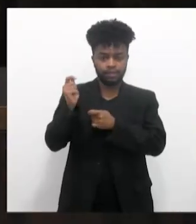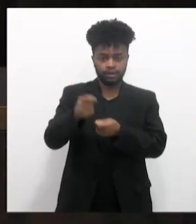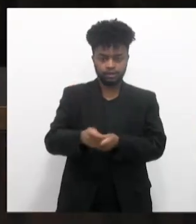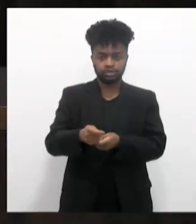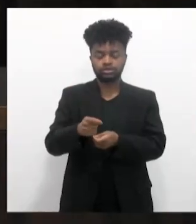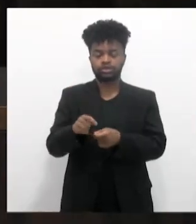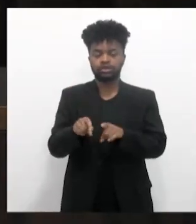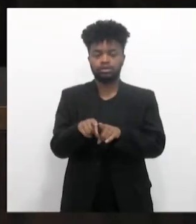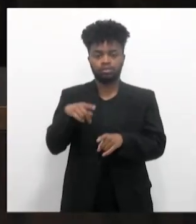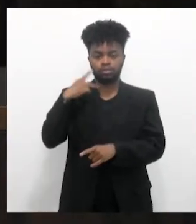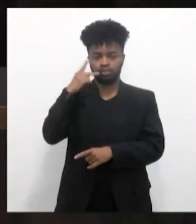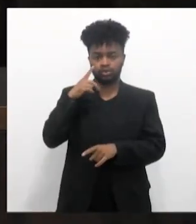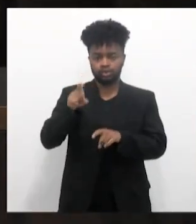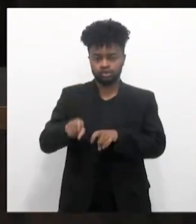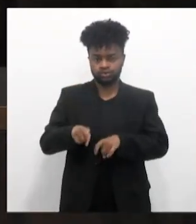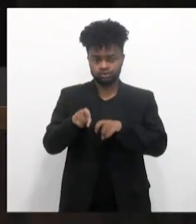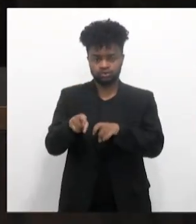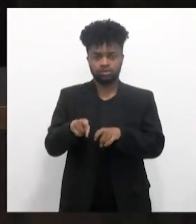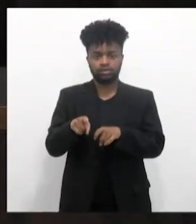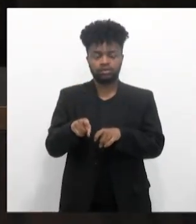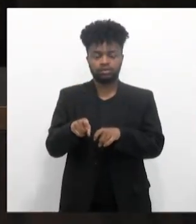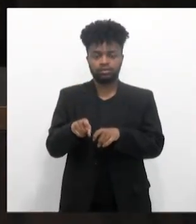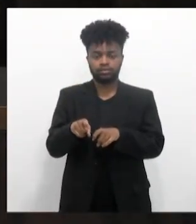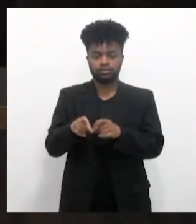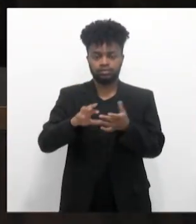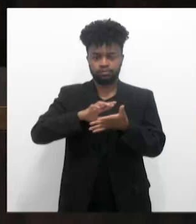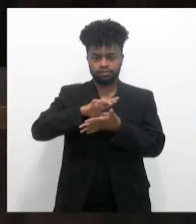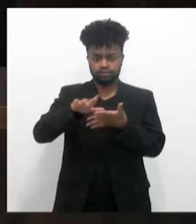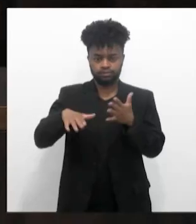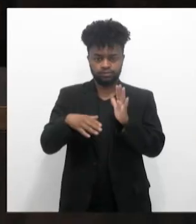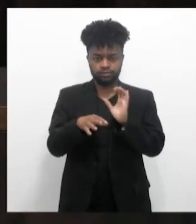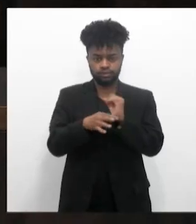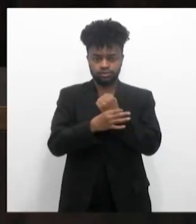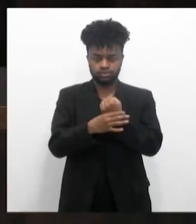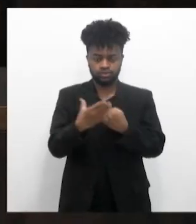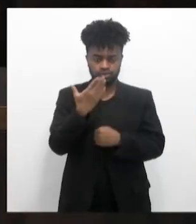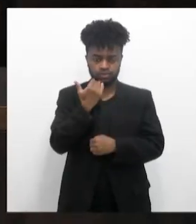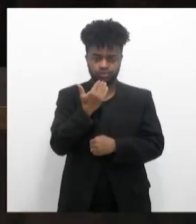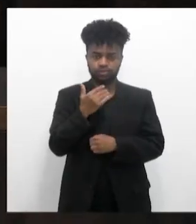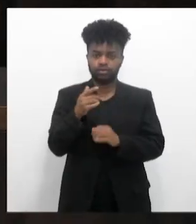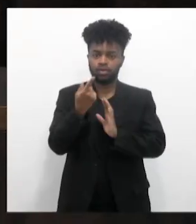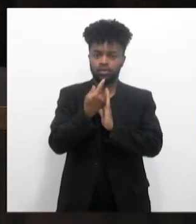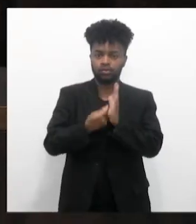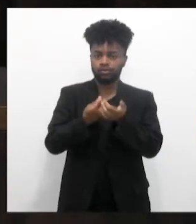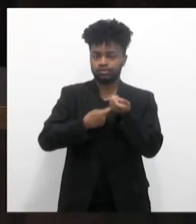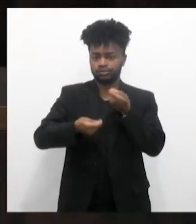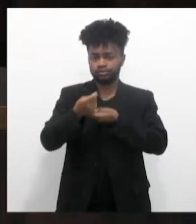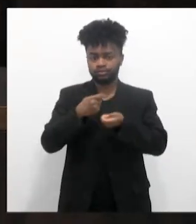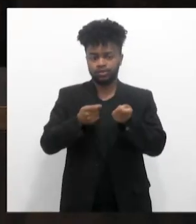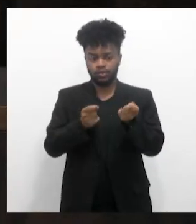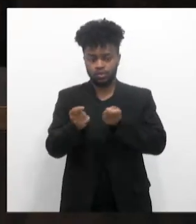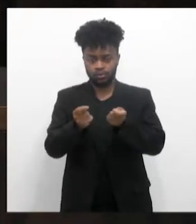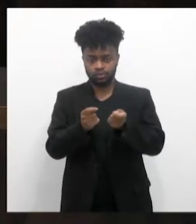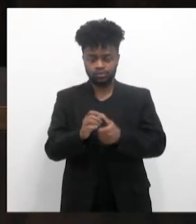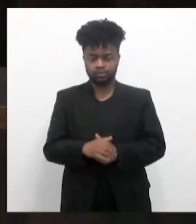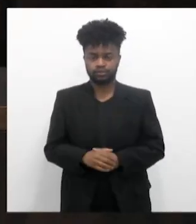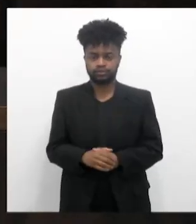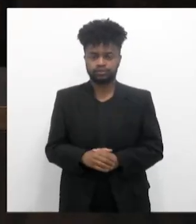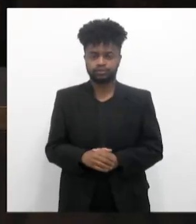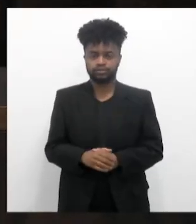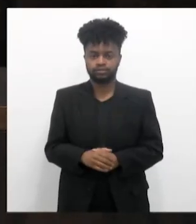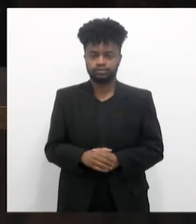Política Rural, Agrária e Pesqueira e de Segurança Alimentar, de Orçamento, Finanças, Fiscalização Financeira e